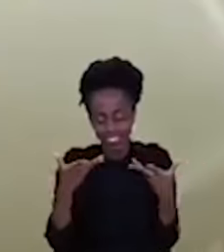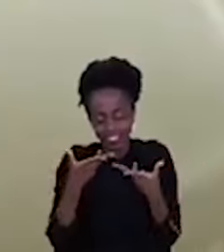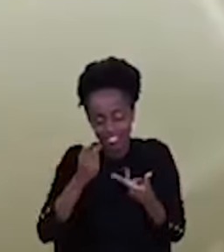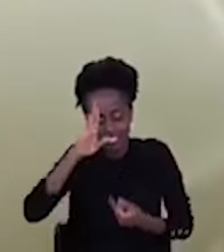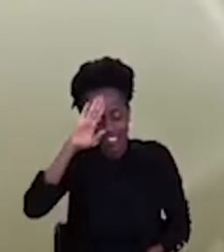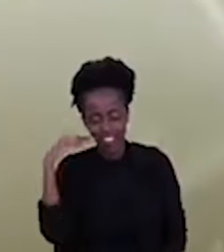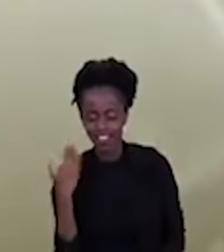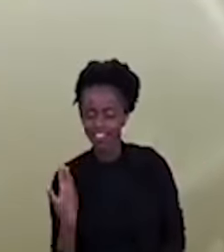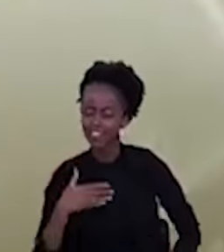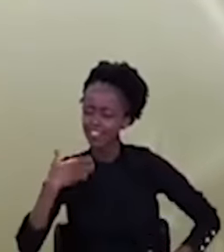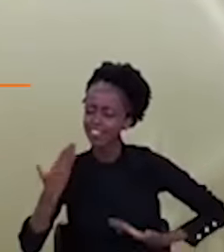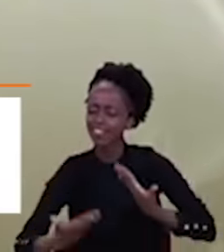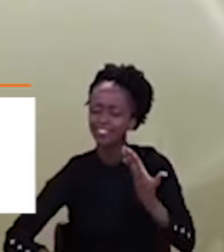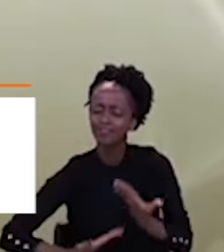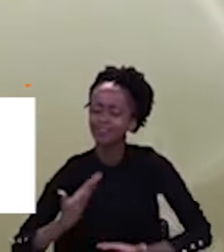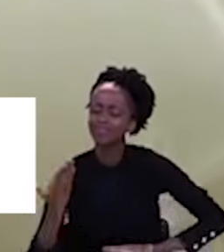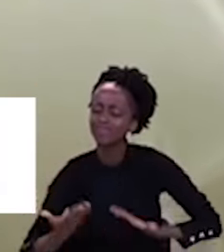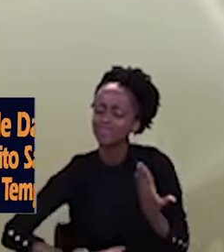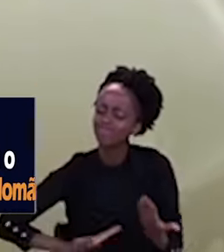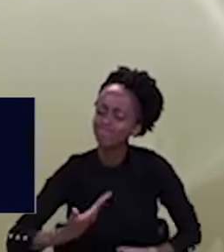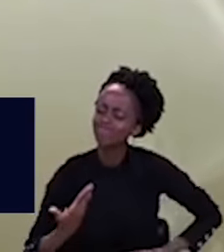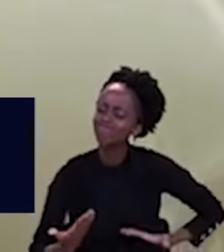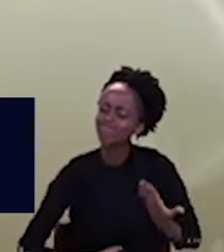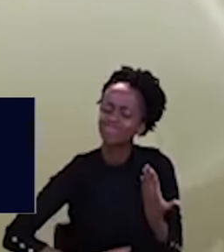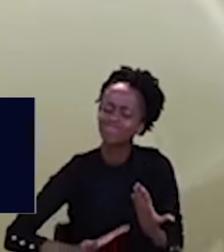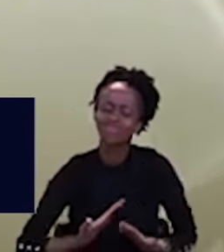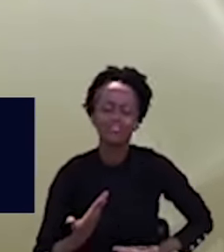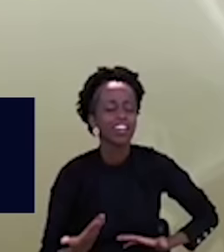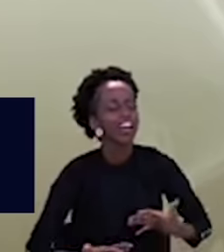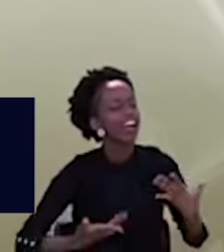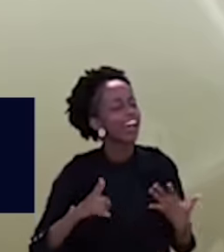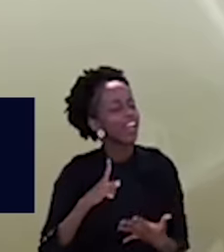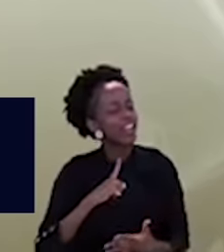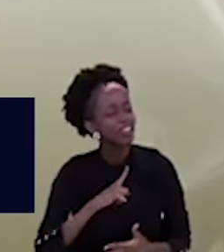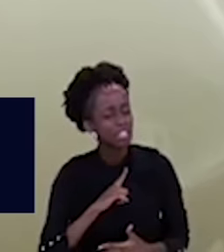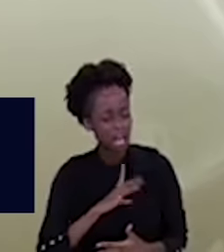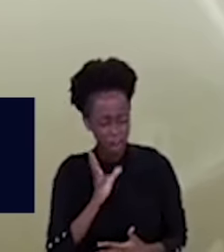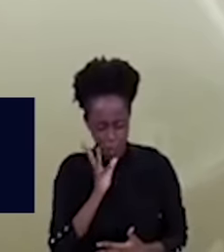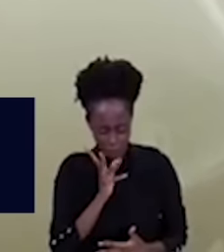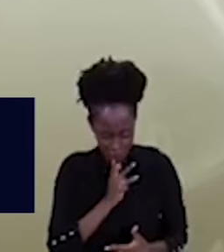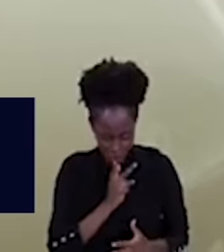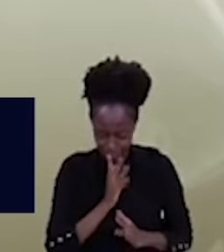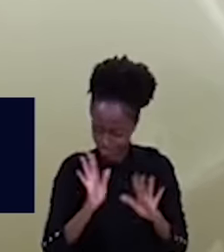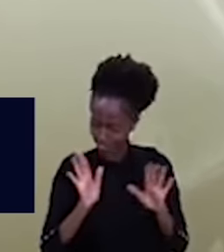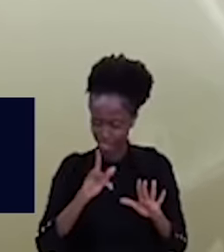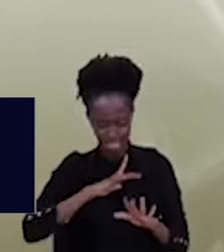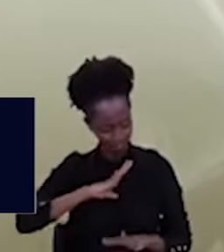te servir, como é honroso te servir, não perderia o tempo que eu perdi,